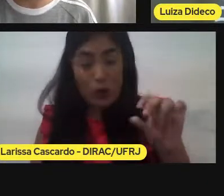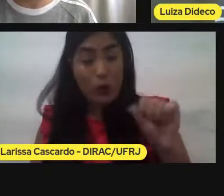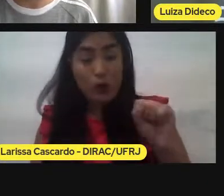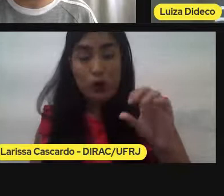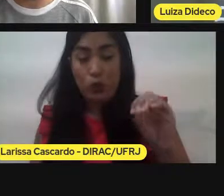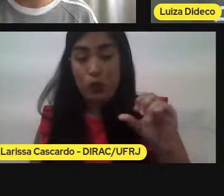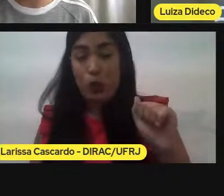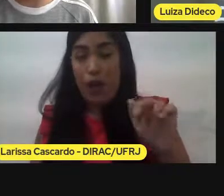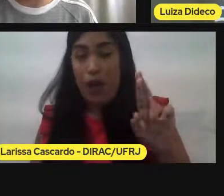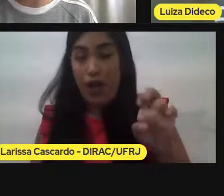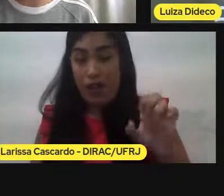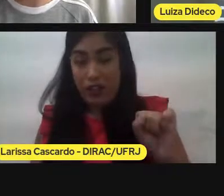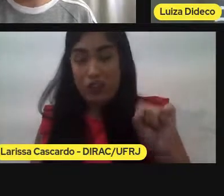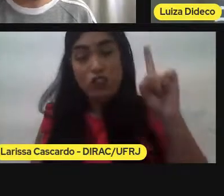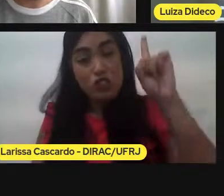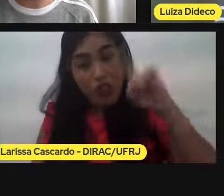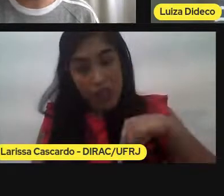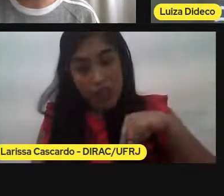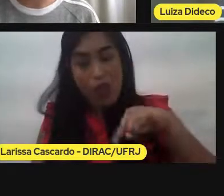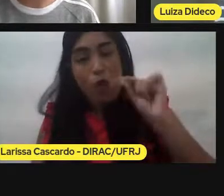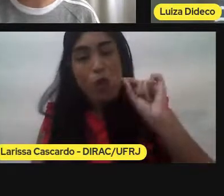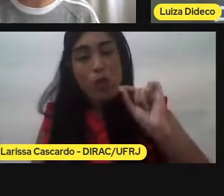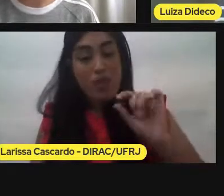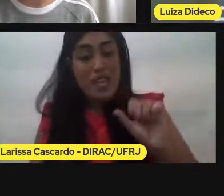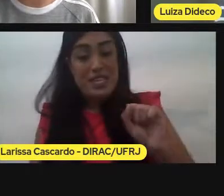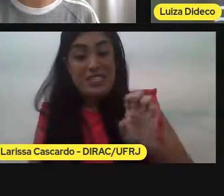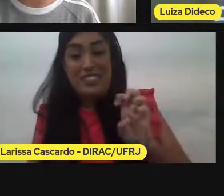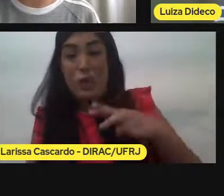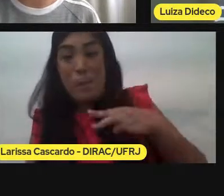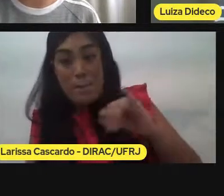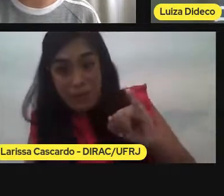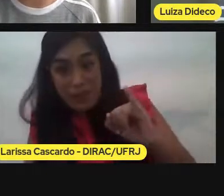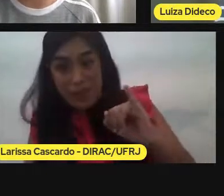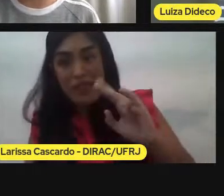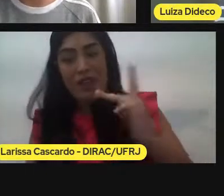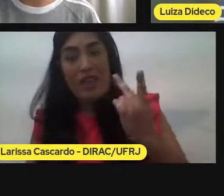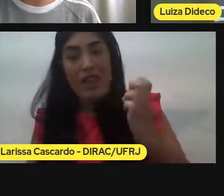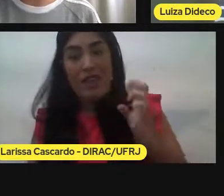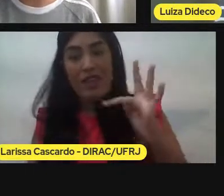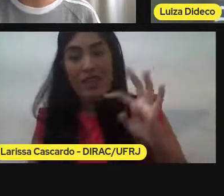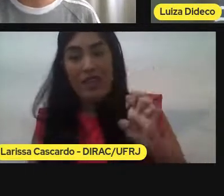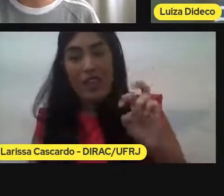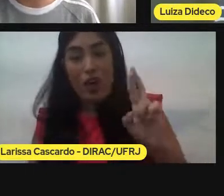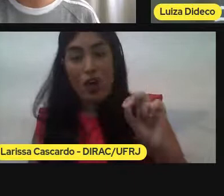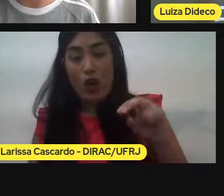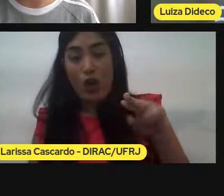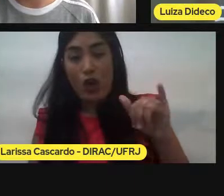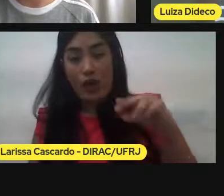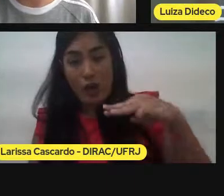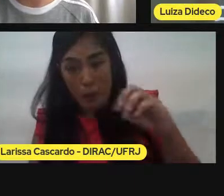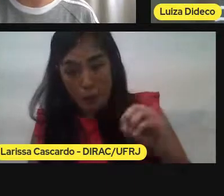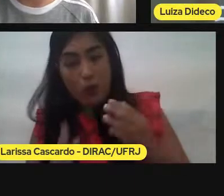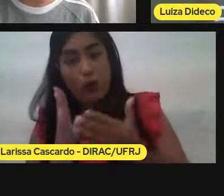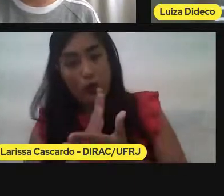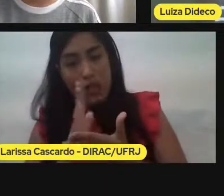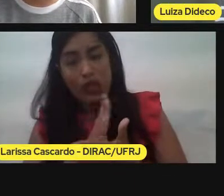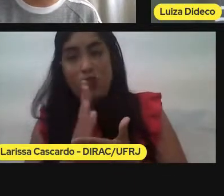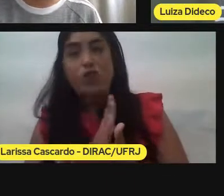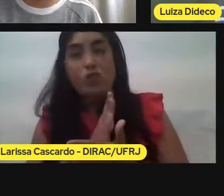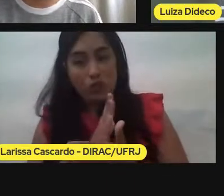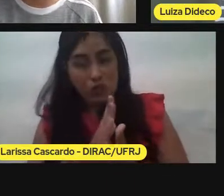livro do Desassossego. Mas ele não é o único escritor de trechos do livro do Desassossego. Há trechos do livro do Desassossego